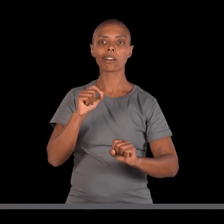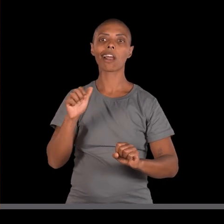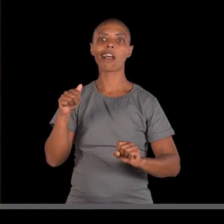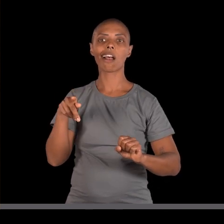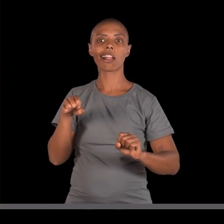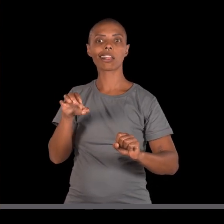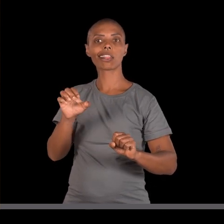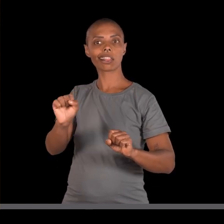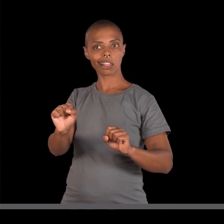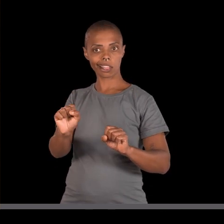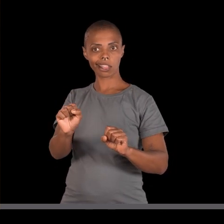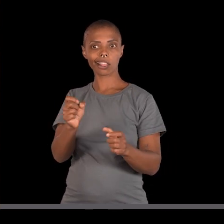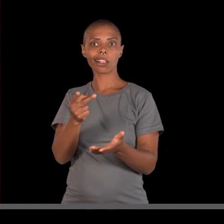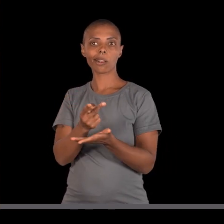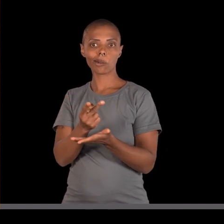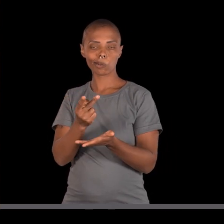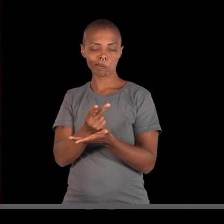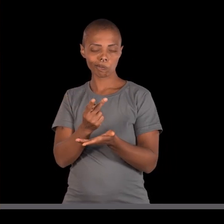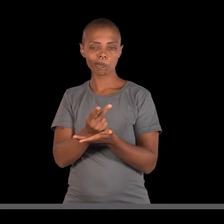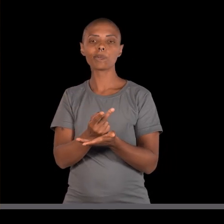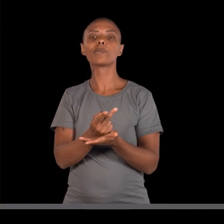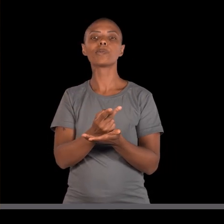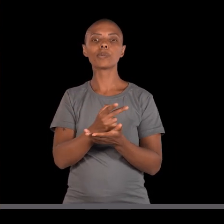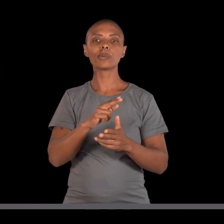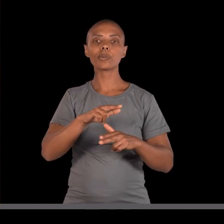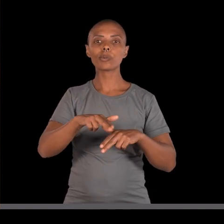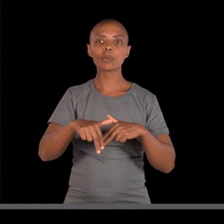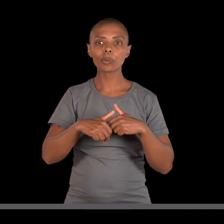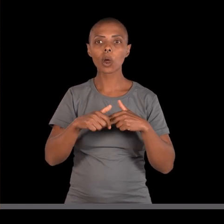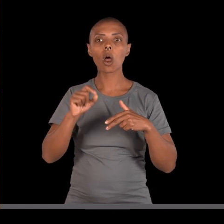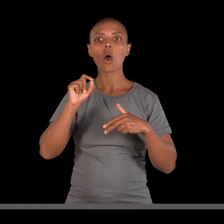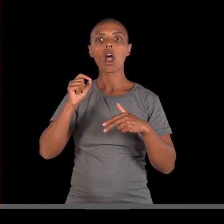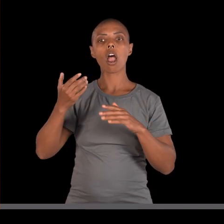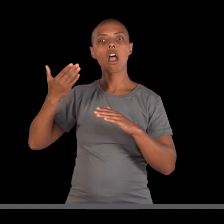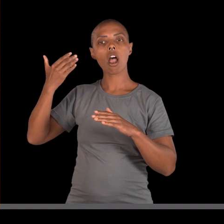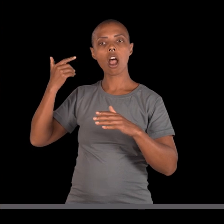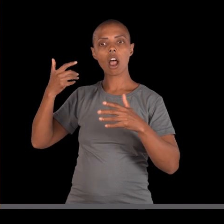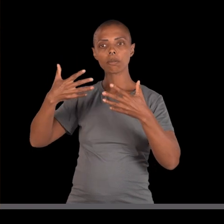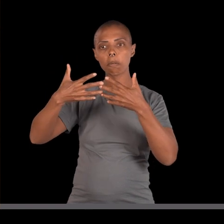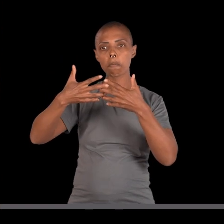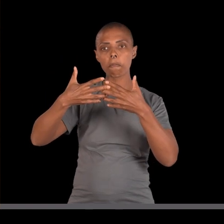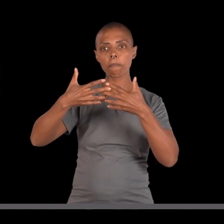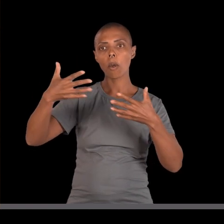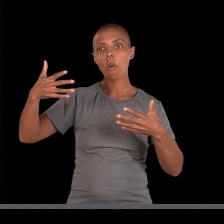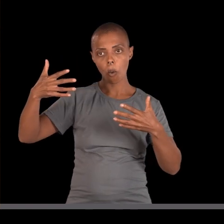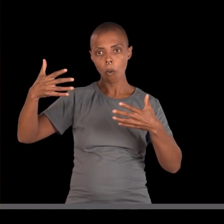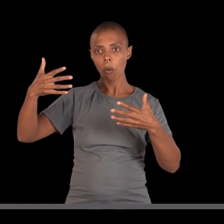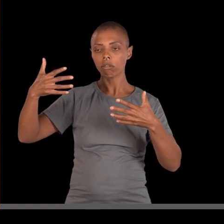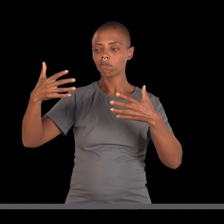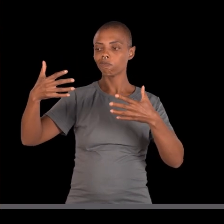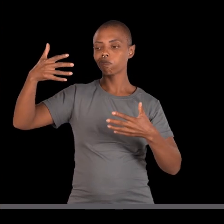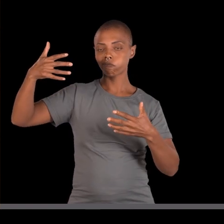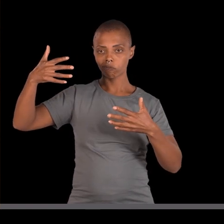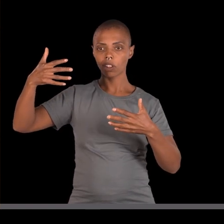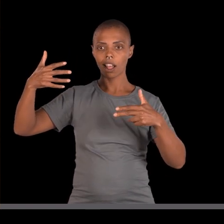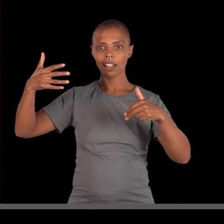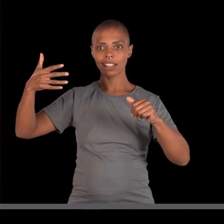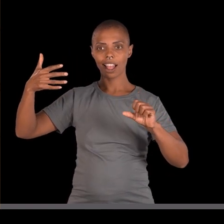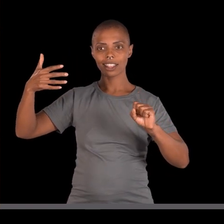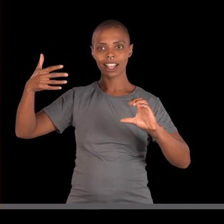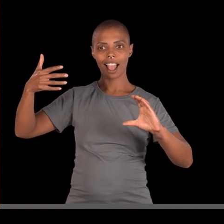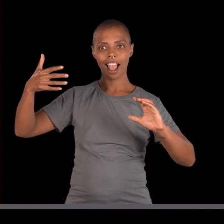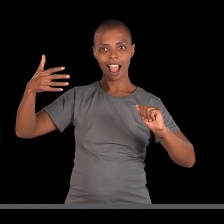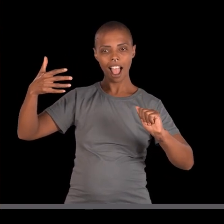porção sul-americana, elas formam a Cordilheira dos Andes, que originou-se em função da subdução entre a placa tectônica